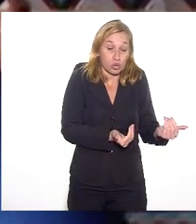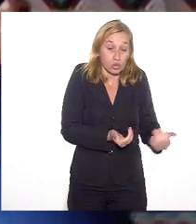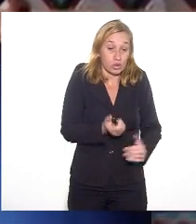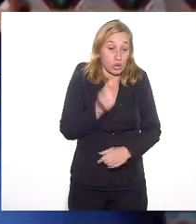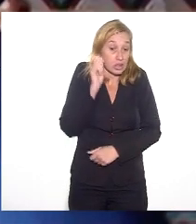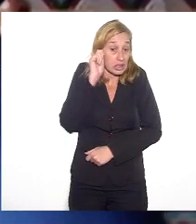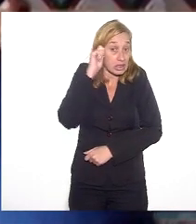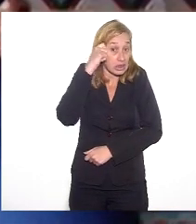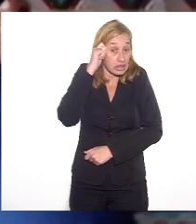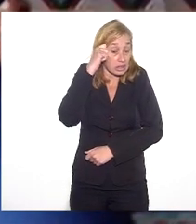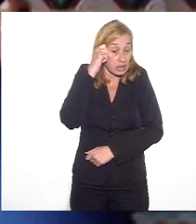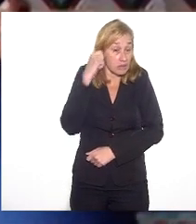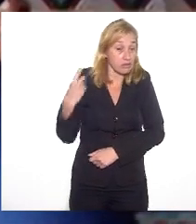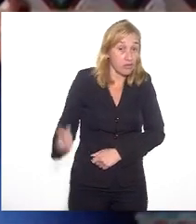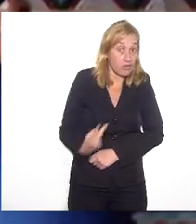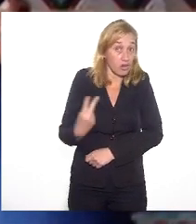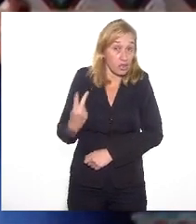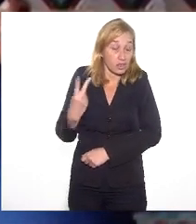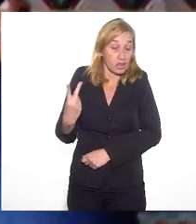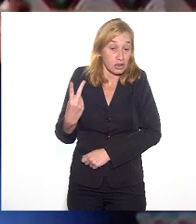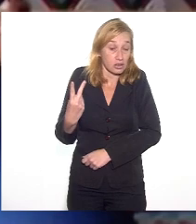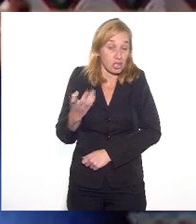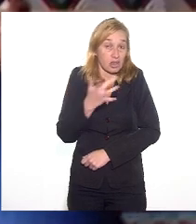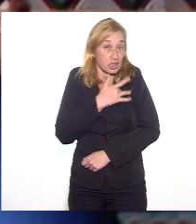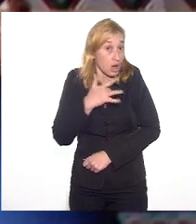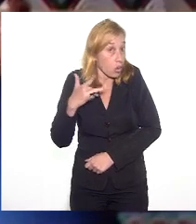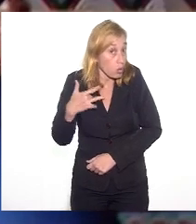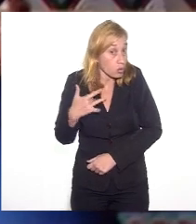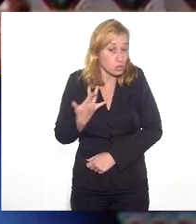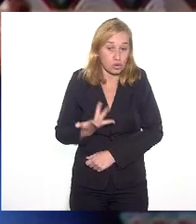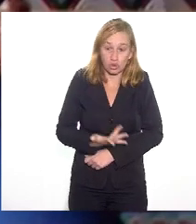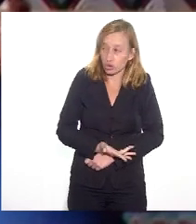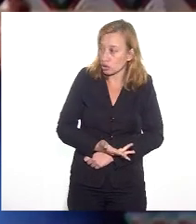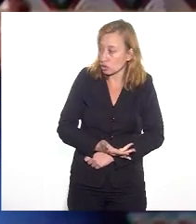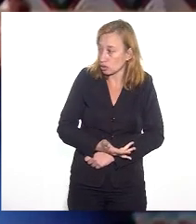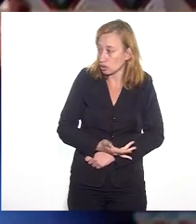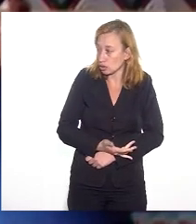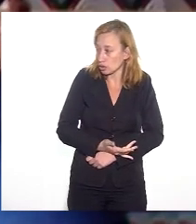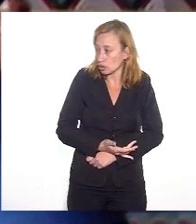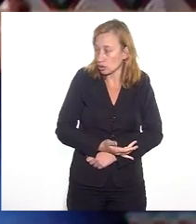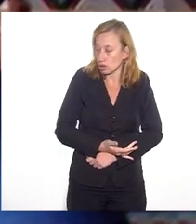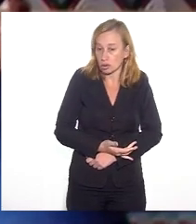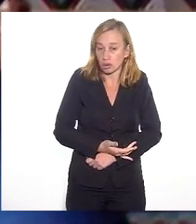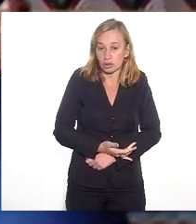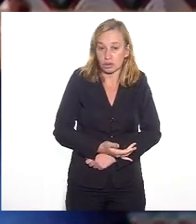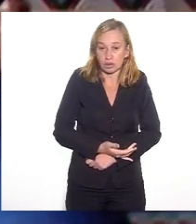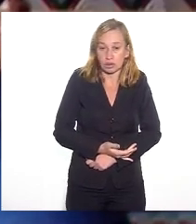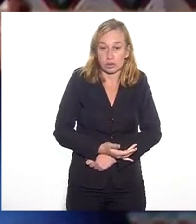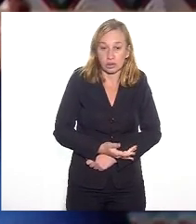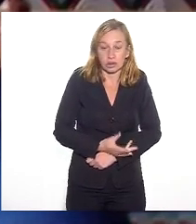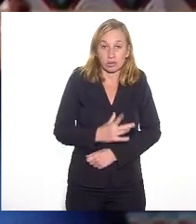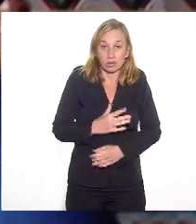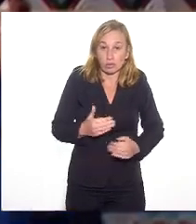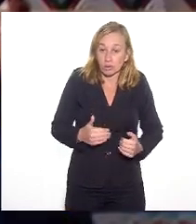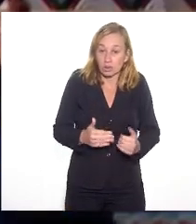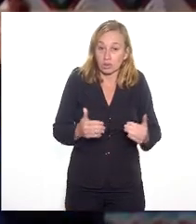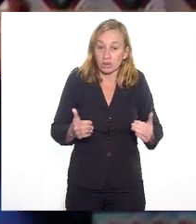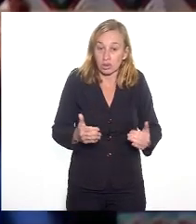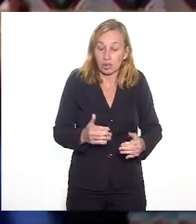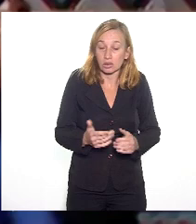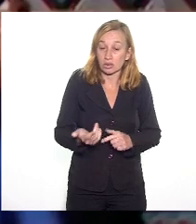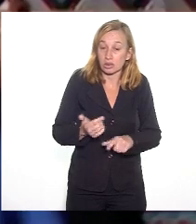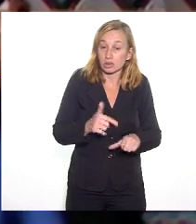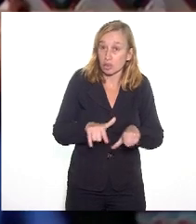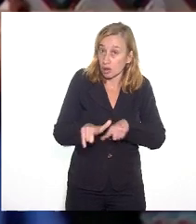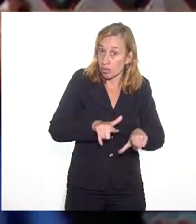negra, quer dizer, priorizando acima da saúde, né, da própria a abertura de mais postos de